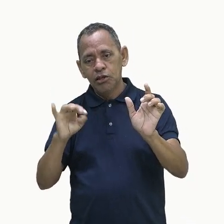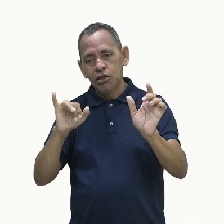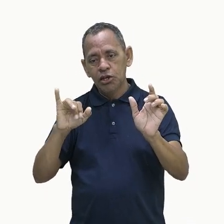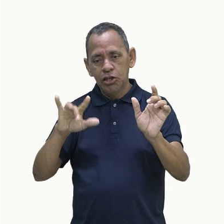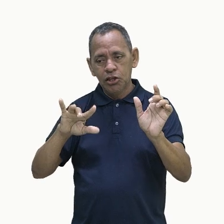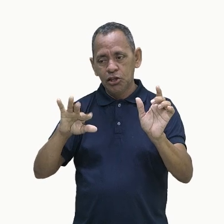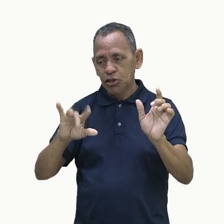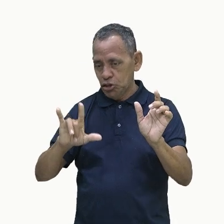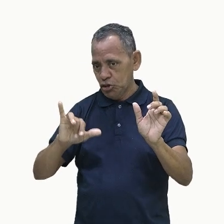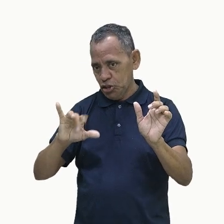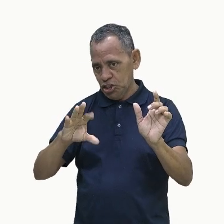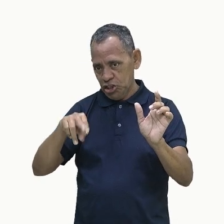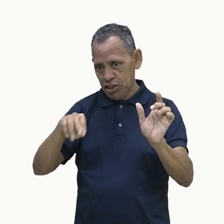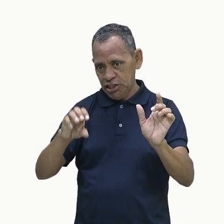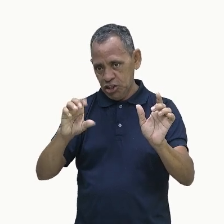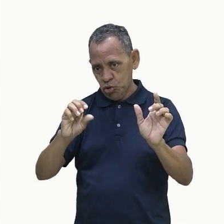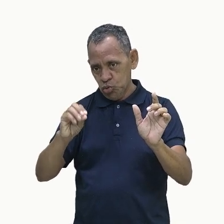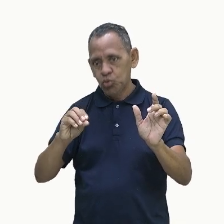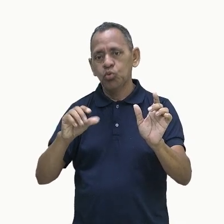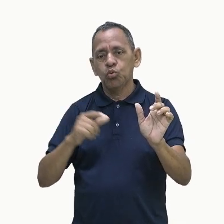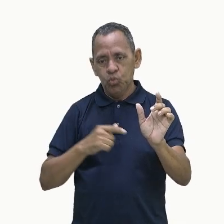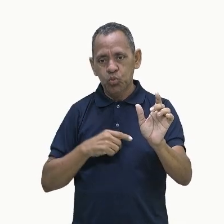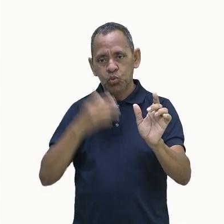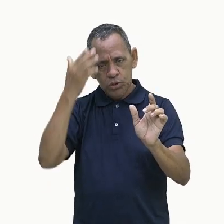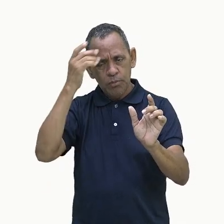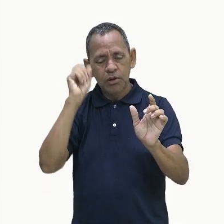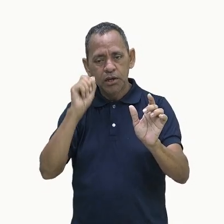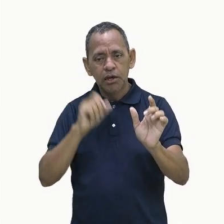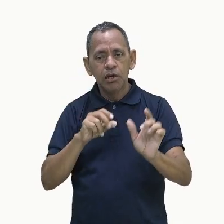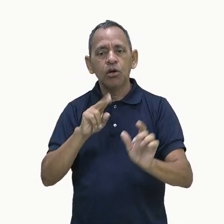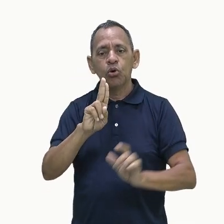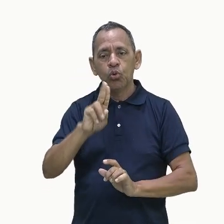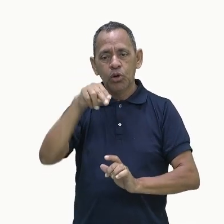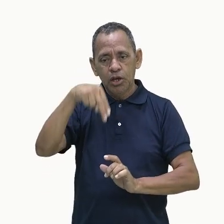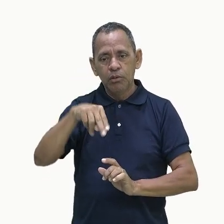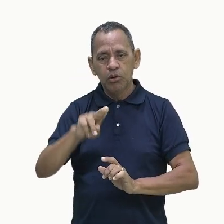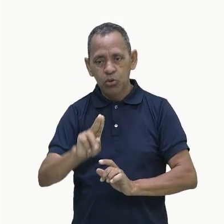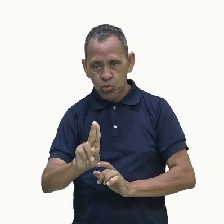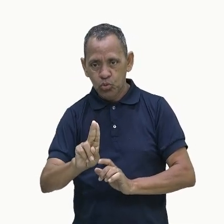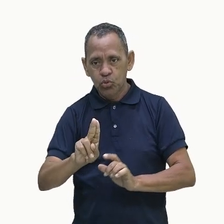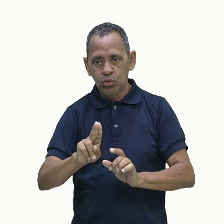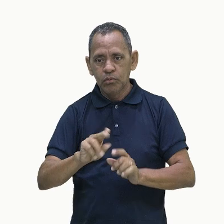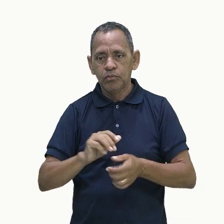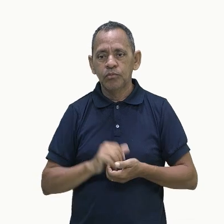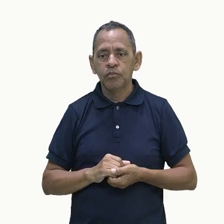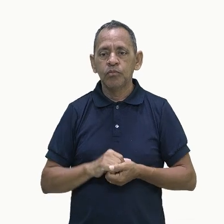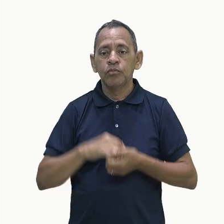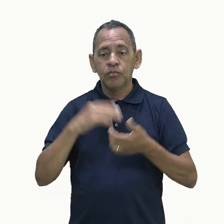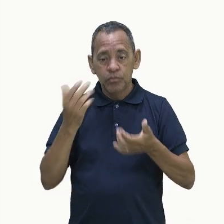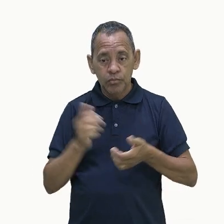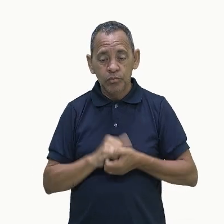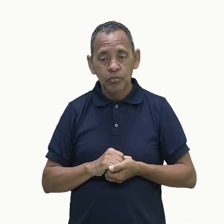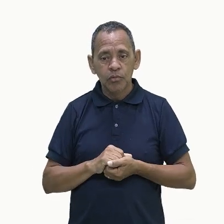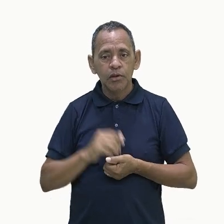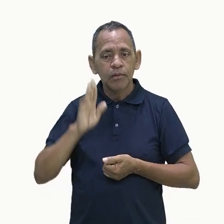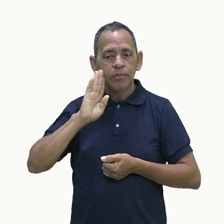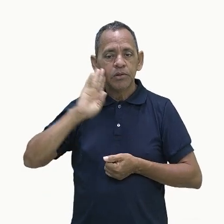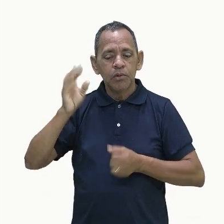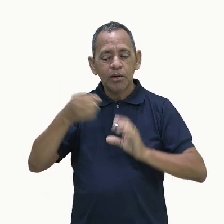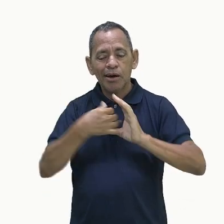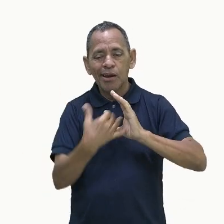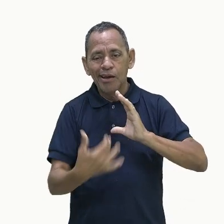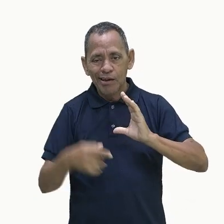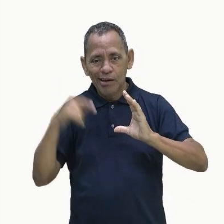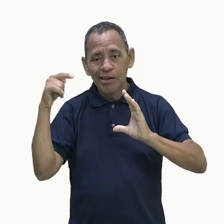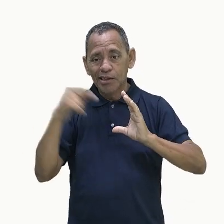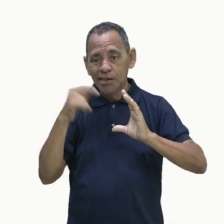ser o quê? O MU. Logo, qual é a principal característica